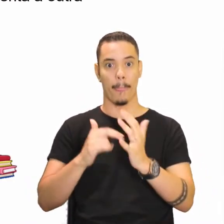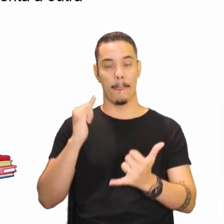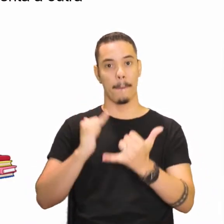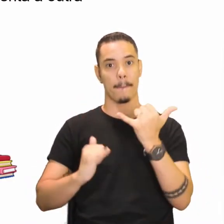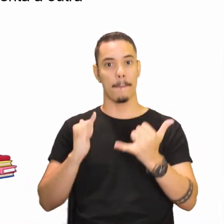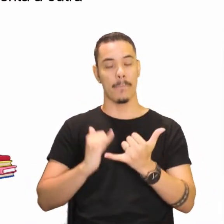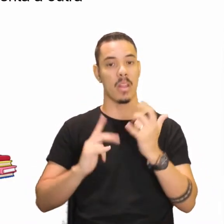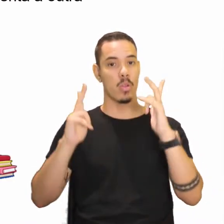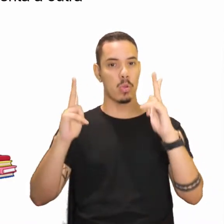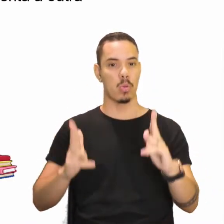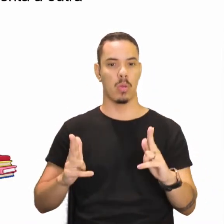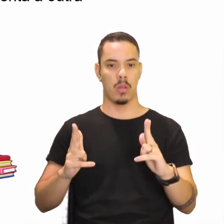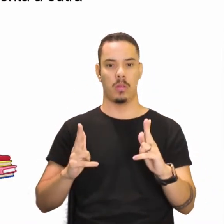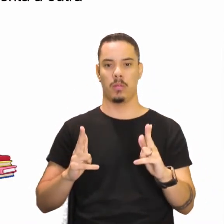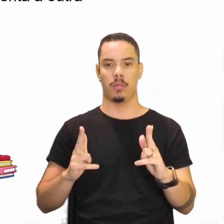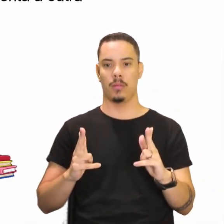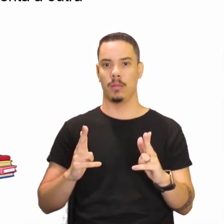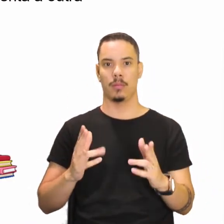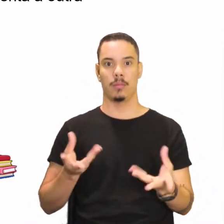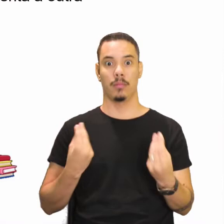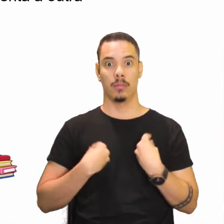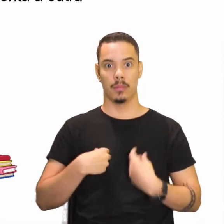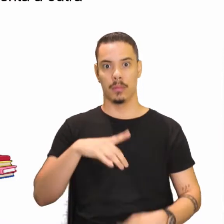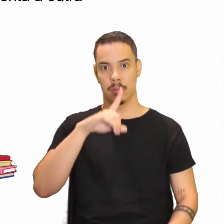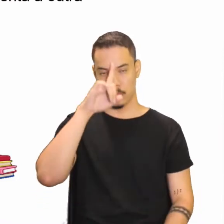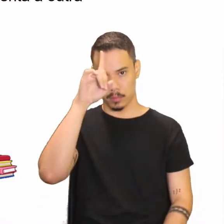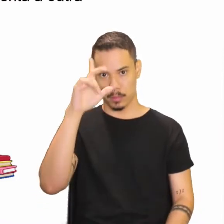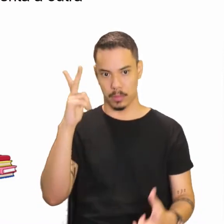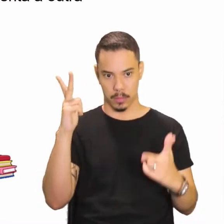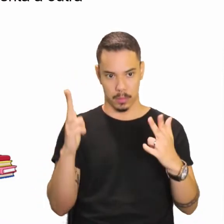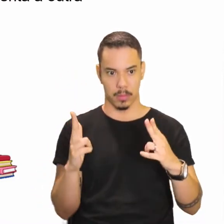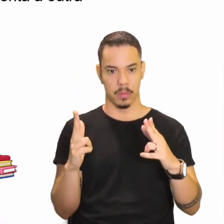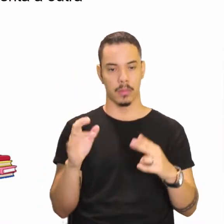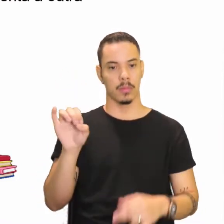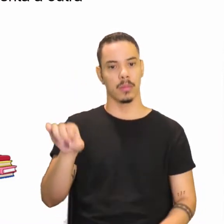que batia aqui a ideia de